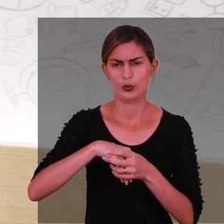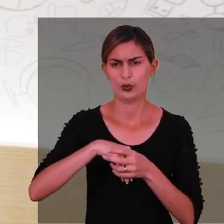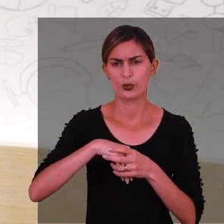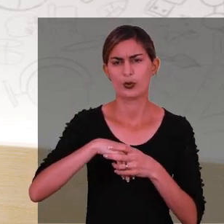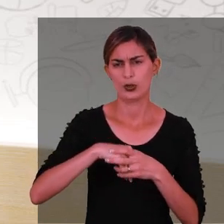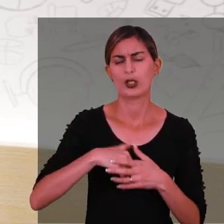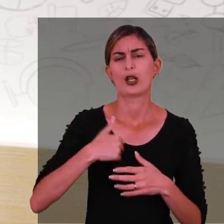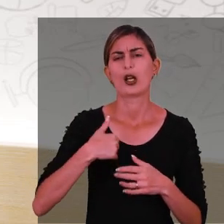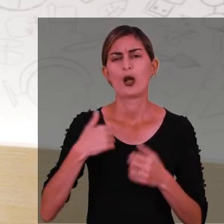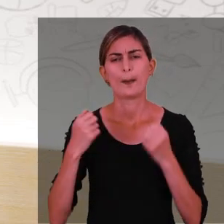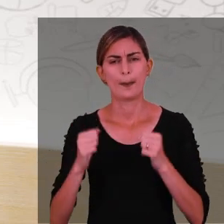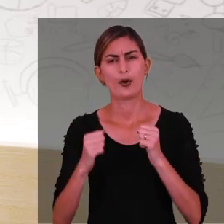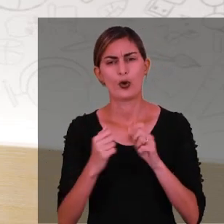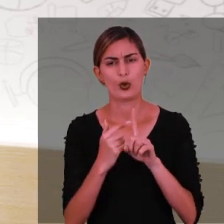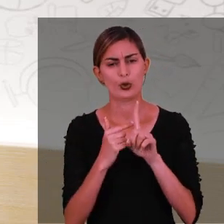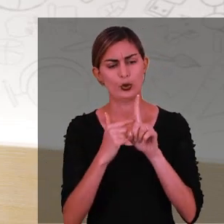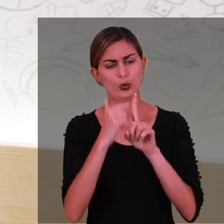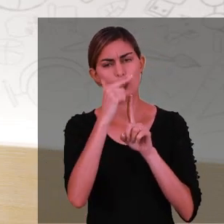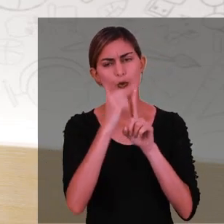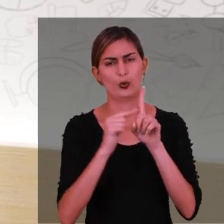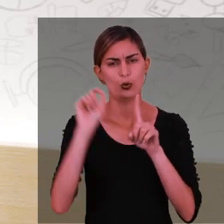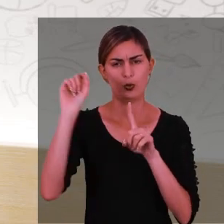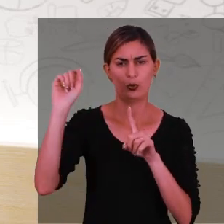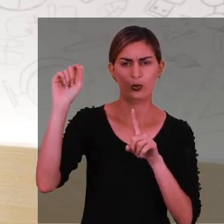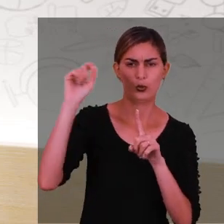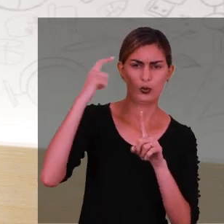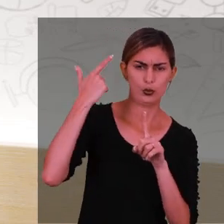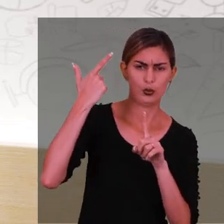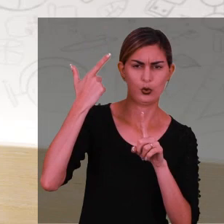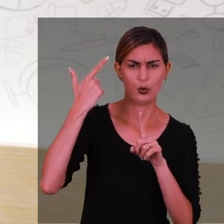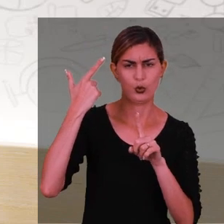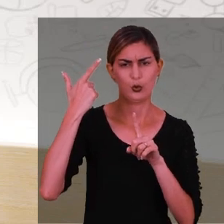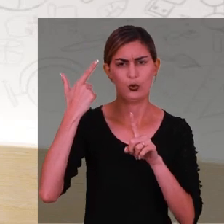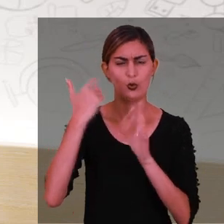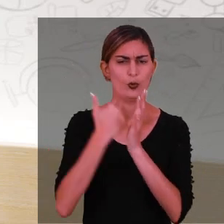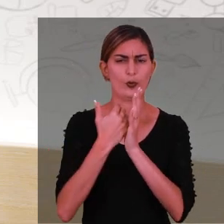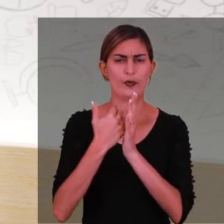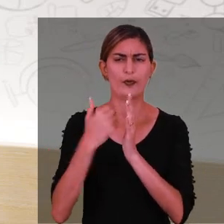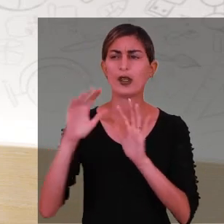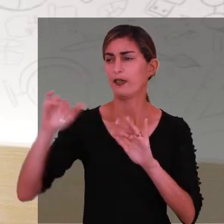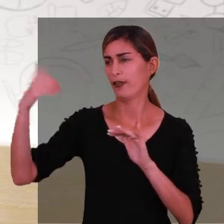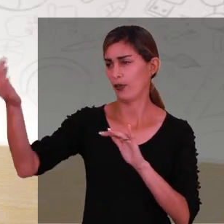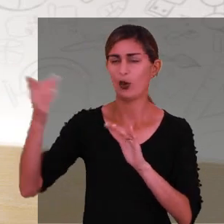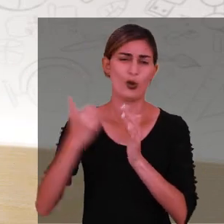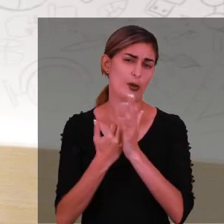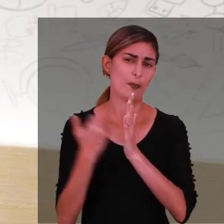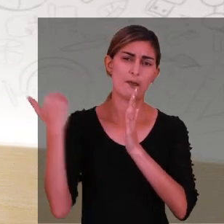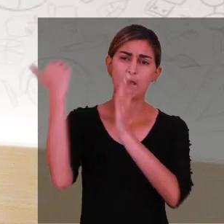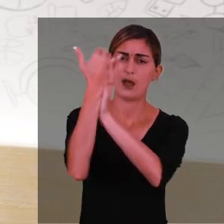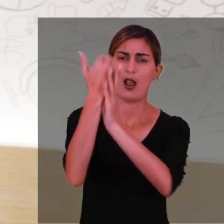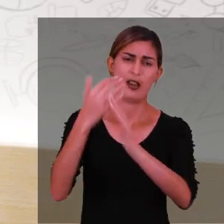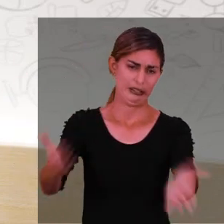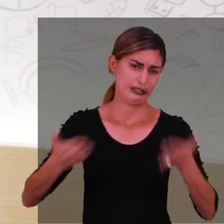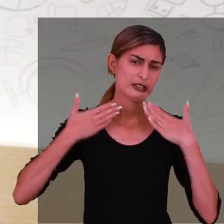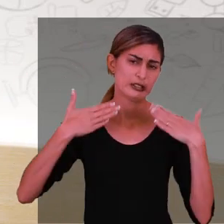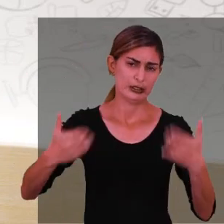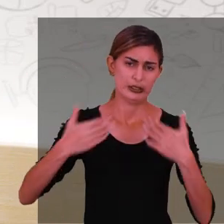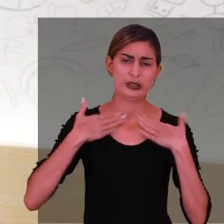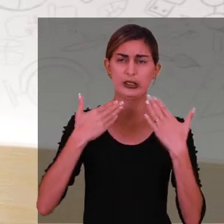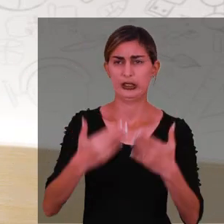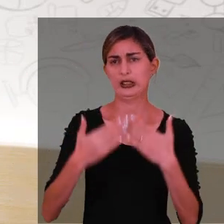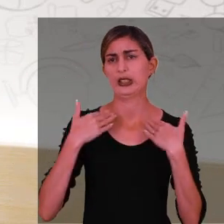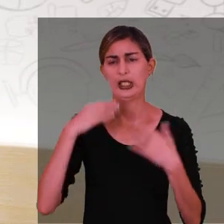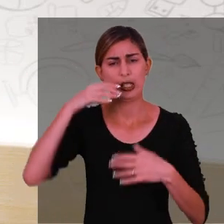podemos ou não contar com uma carga solar, ou seja, uma carga a mais de calor sobre o trabalhador. E esta